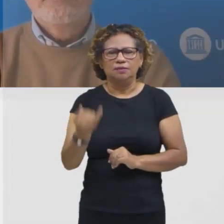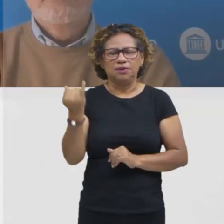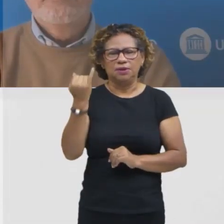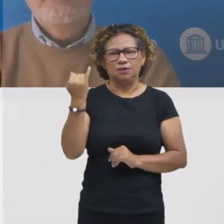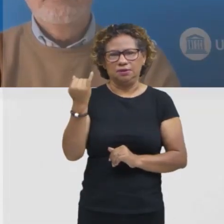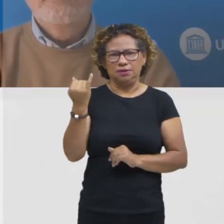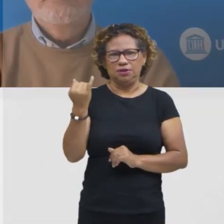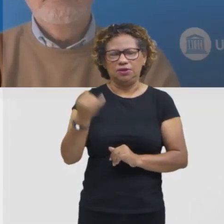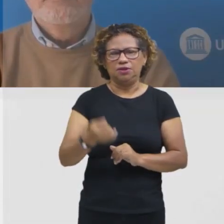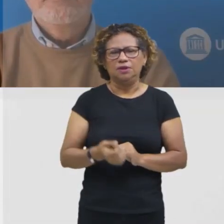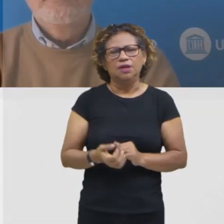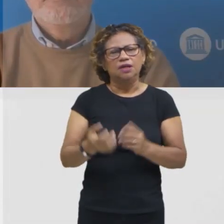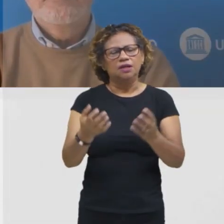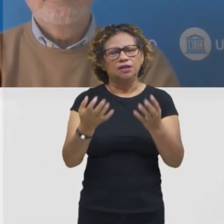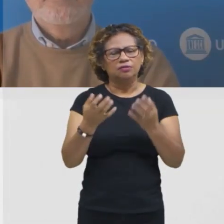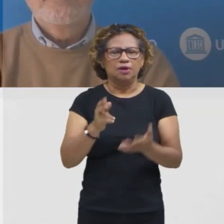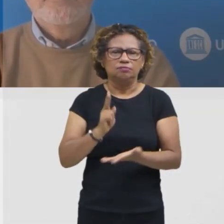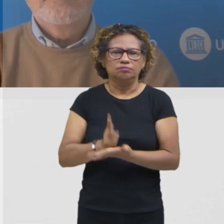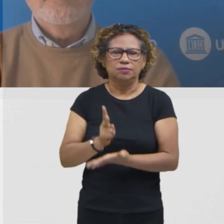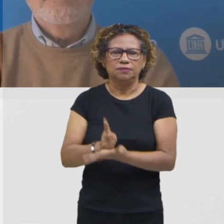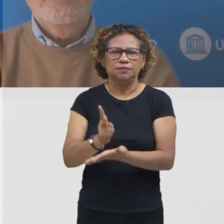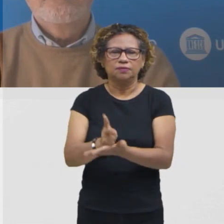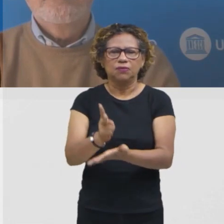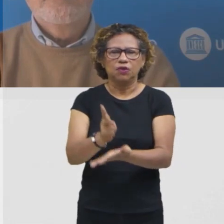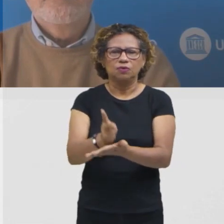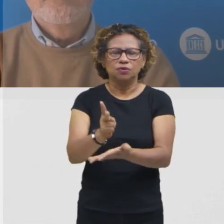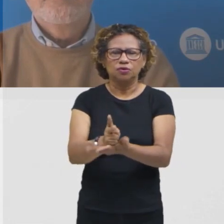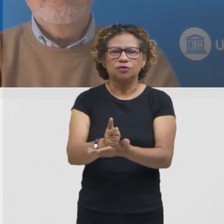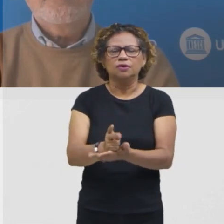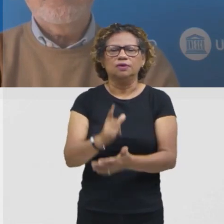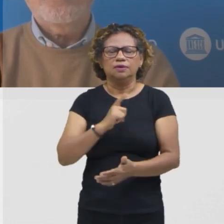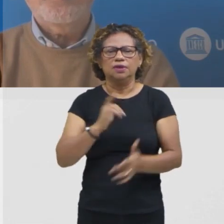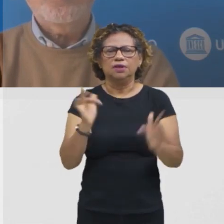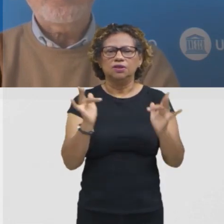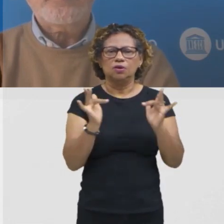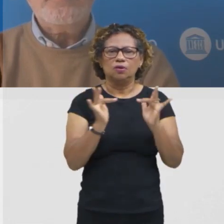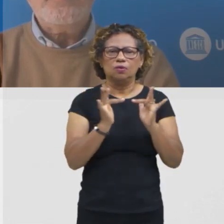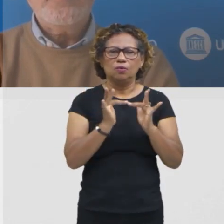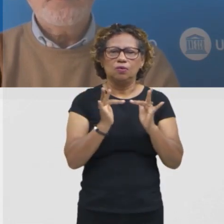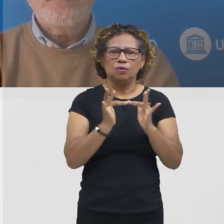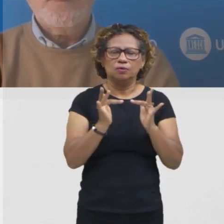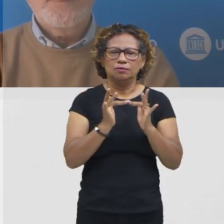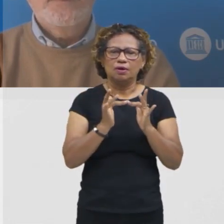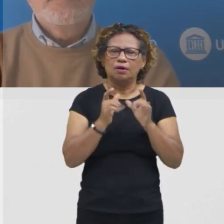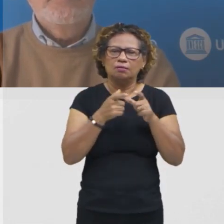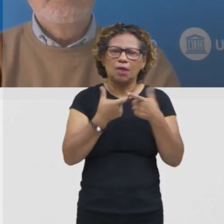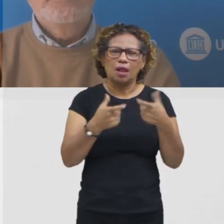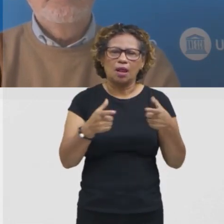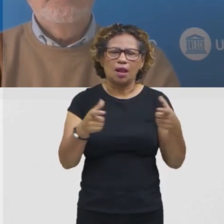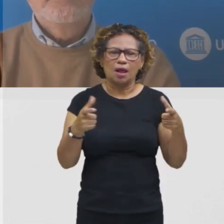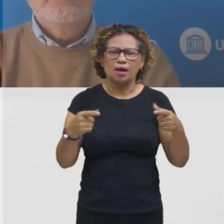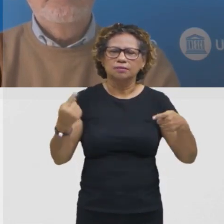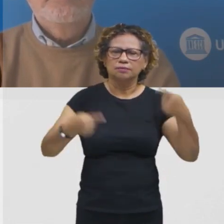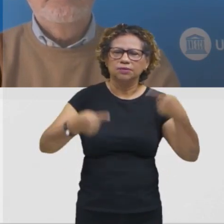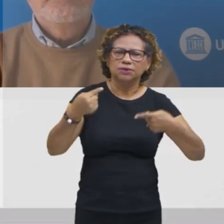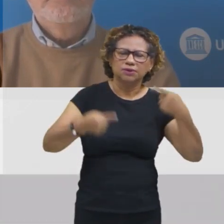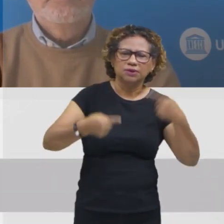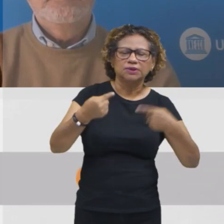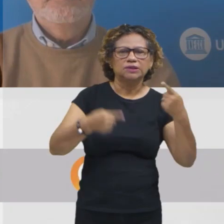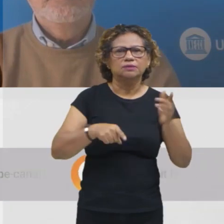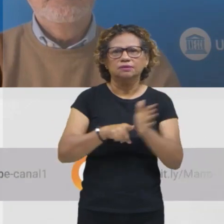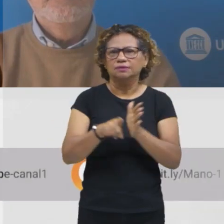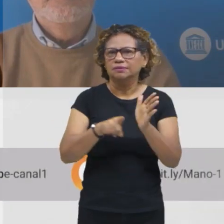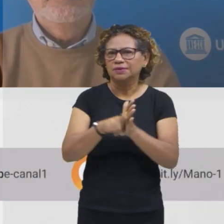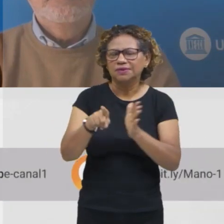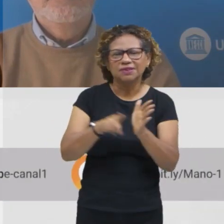e nós queremos continuar mantendo esse contato, ampliando esse debate. Há muitas questões aqui que